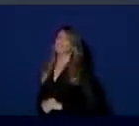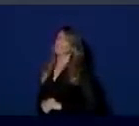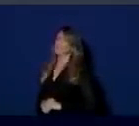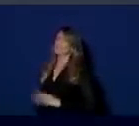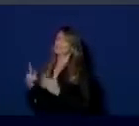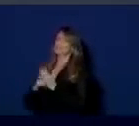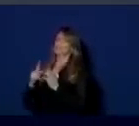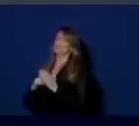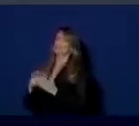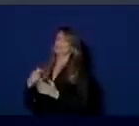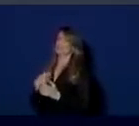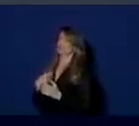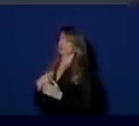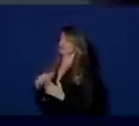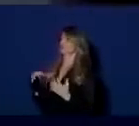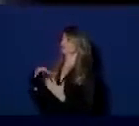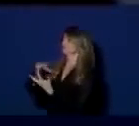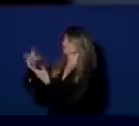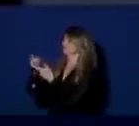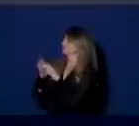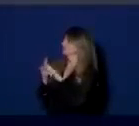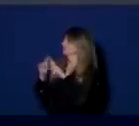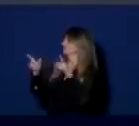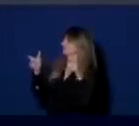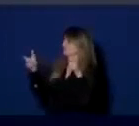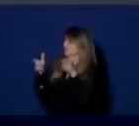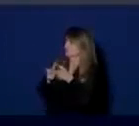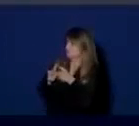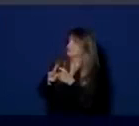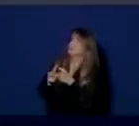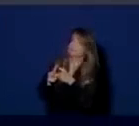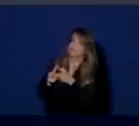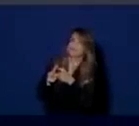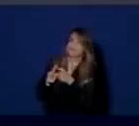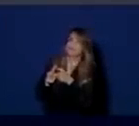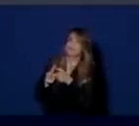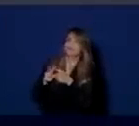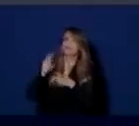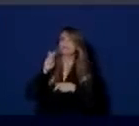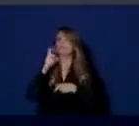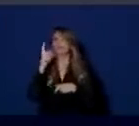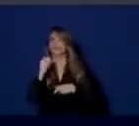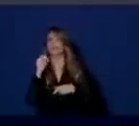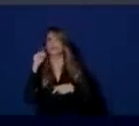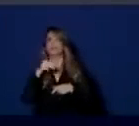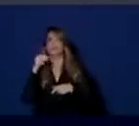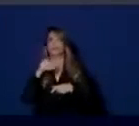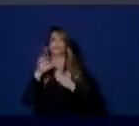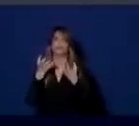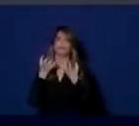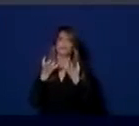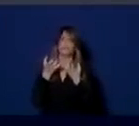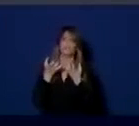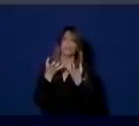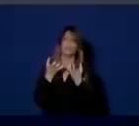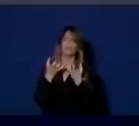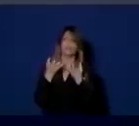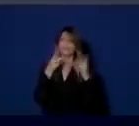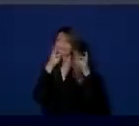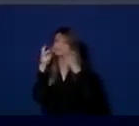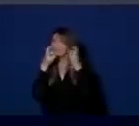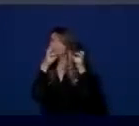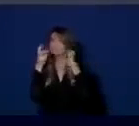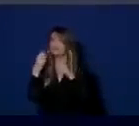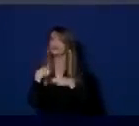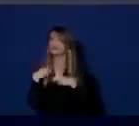Eu venho de um mundo um pouquinho diferente, de um mundo totalmente micro. E em 5, 10 minutinhos, eu queria dizer, da minha perspectiva, como